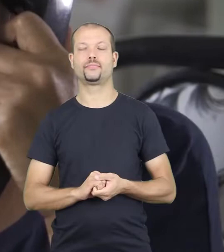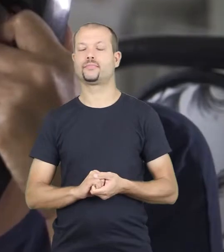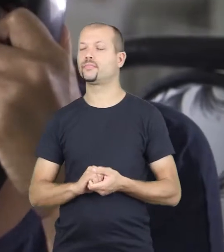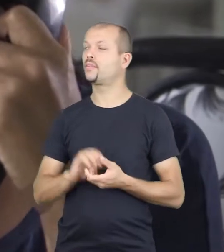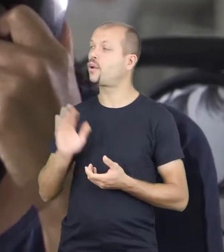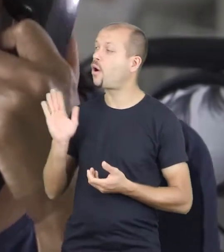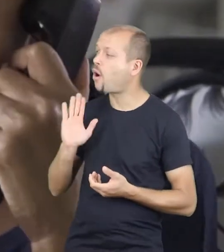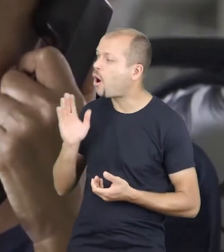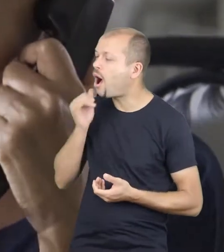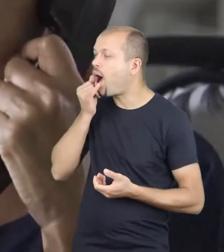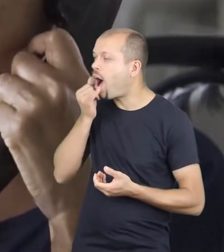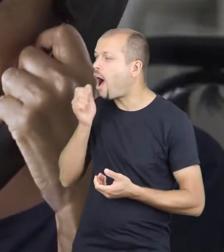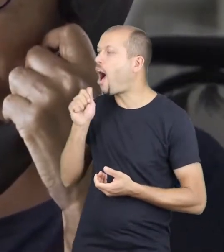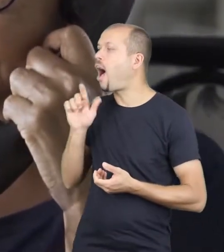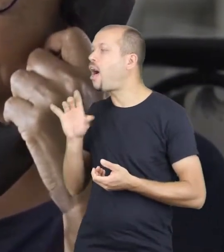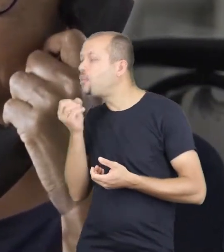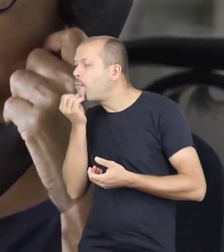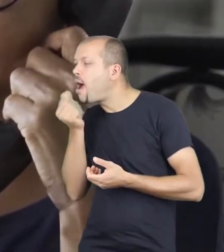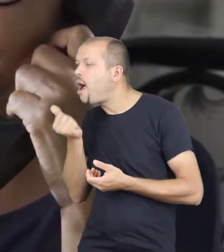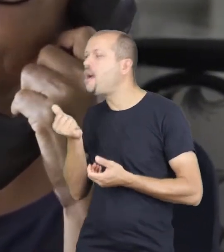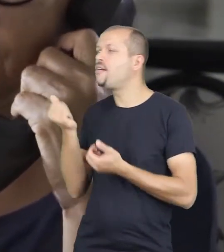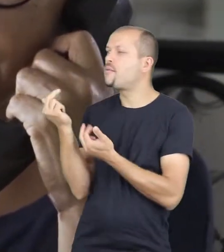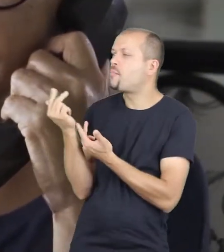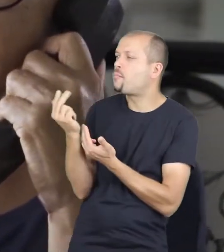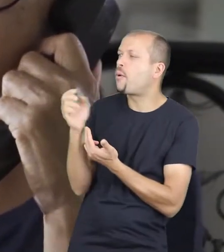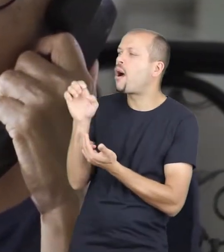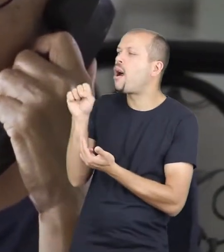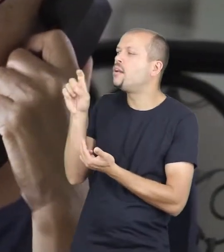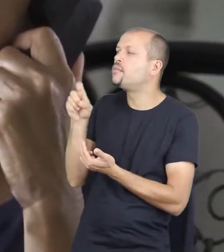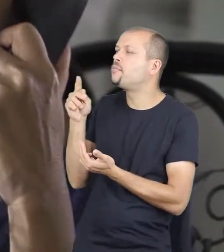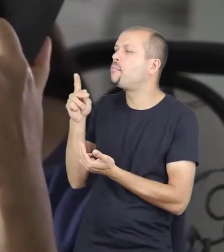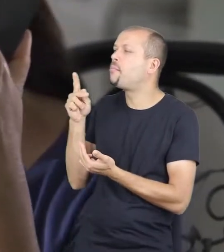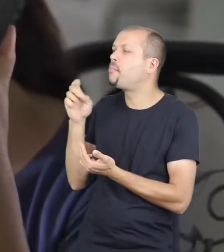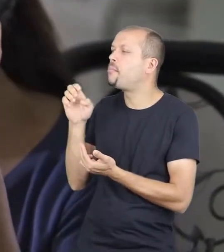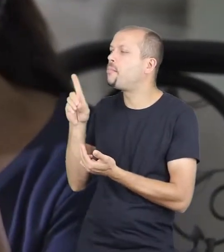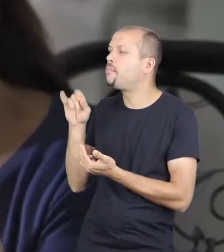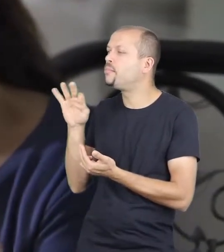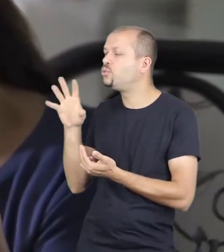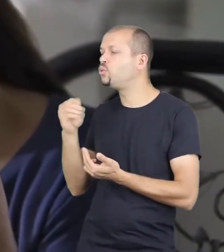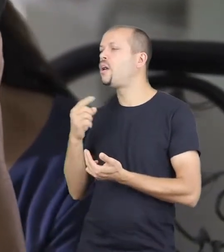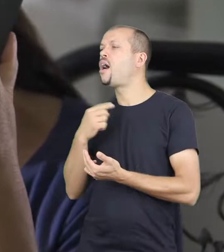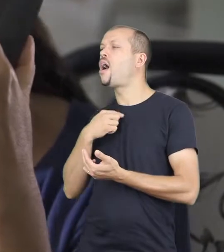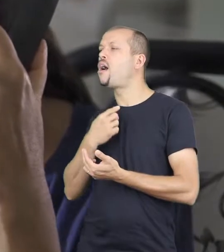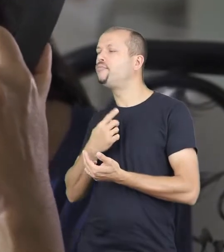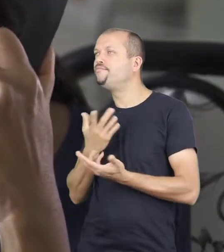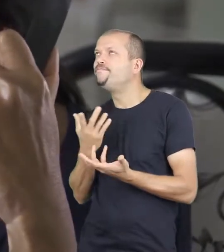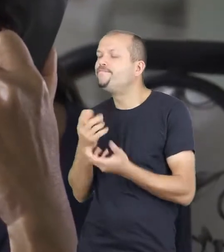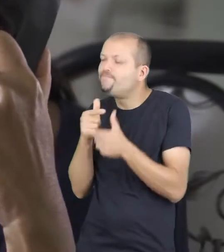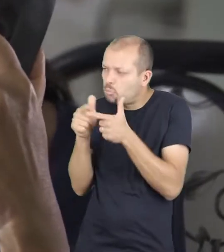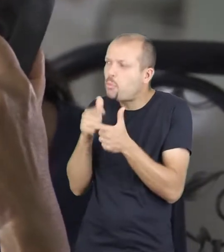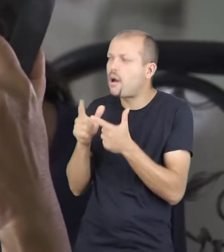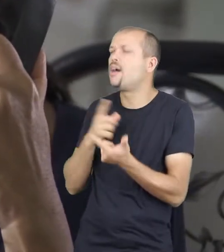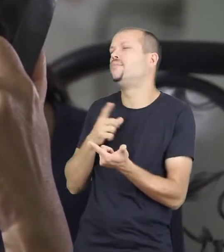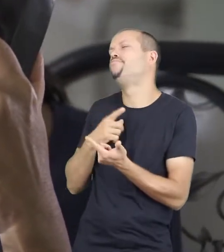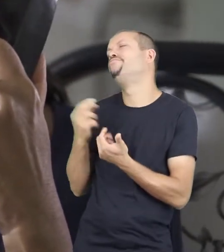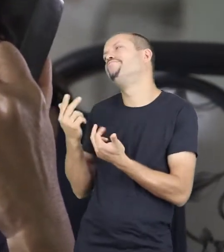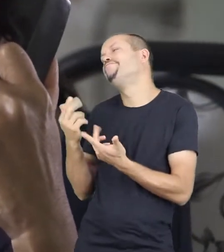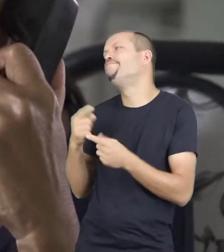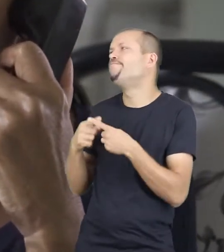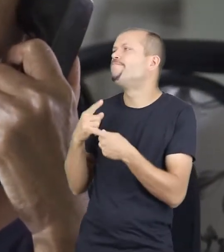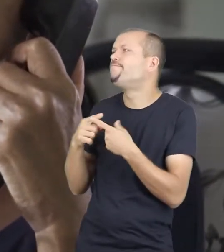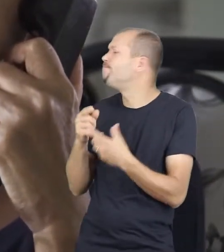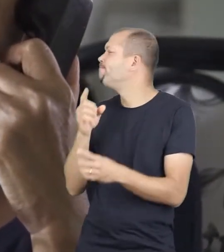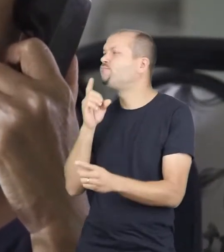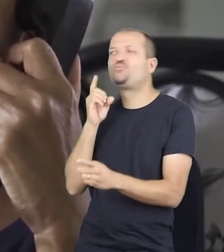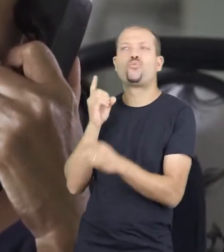Alô? Bom dia, irmão Expedito. Tudo bem? Olha, eu estou aqui com um problema, irmão, porque eu não